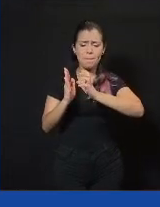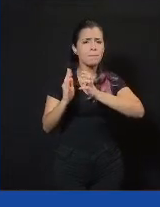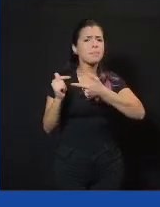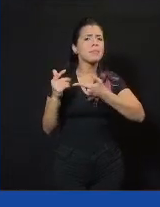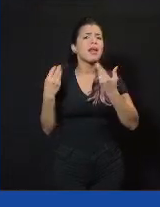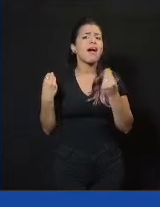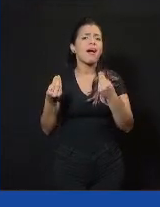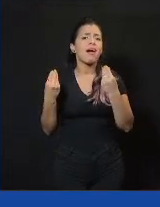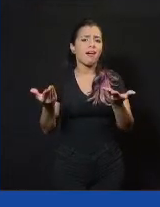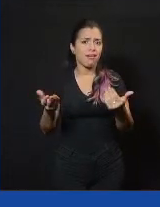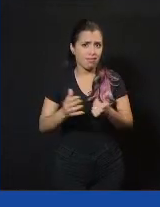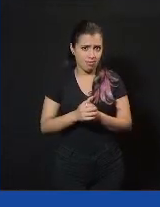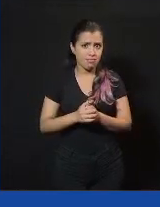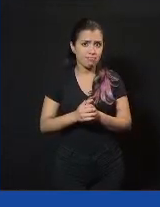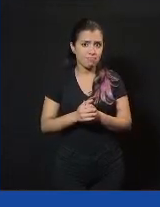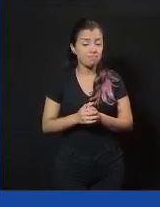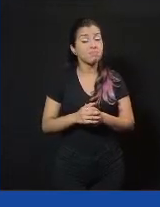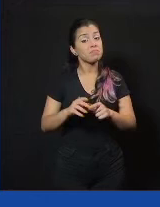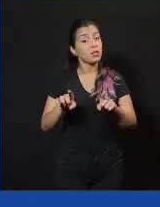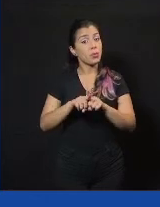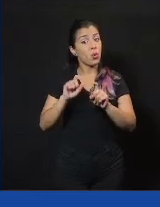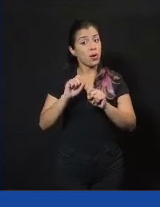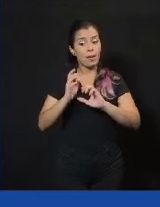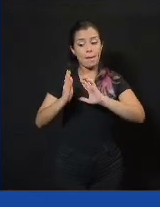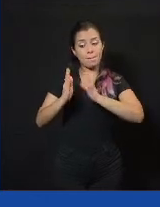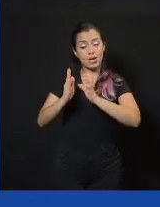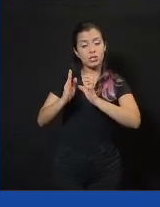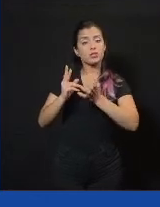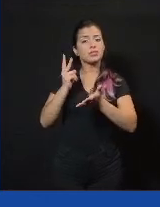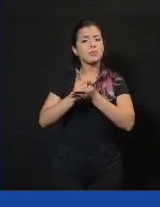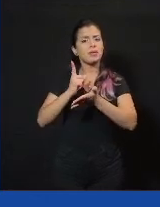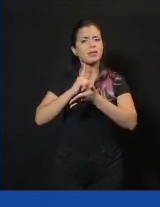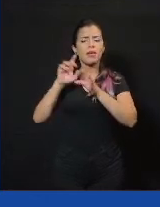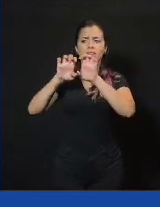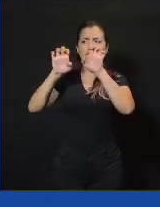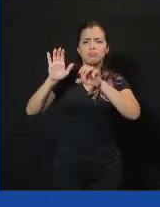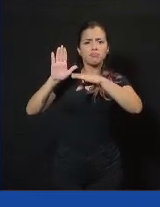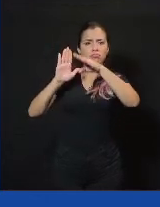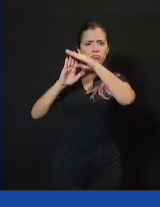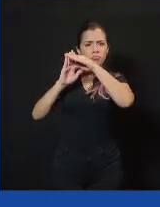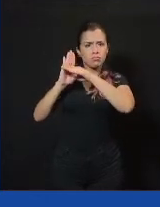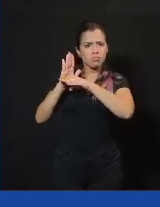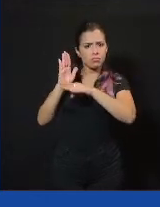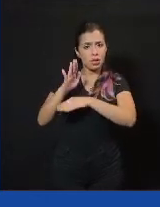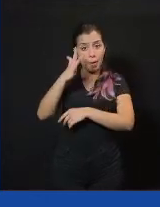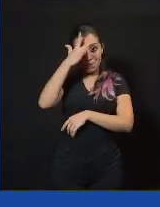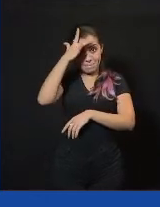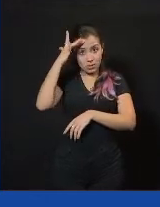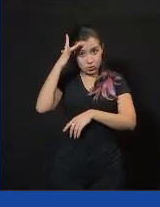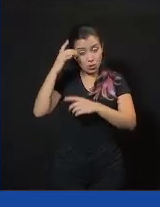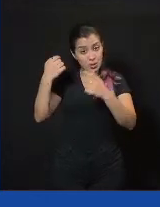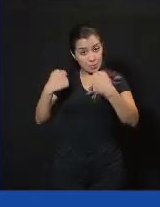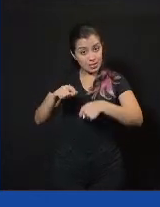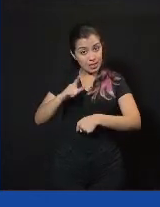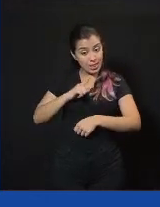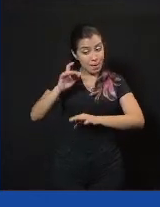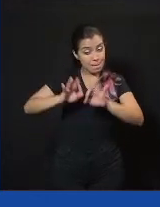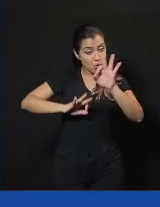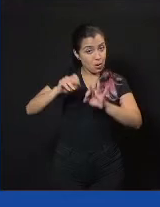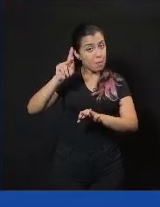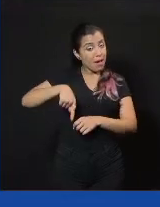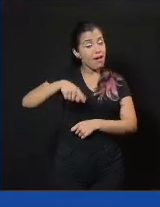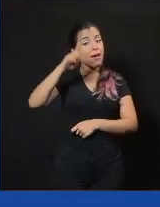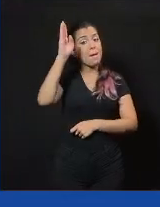Outro, cada partido tem seus programas e estatutos. Quem tem que ter programa? É o Estado brasileiro. Por isso